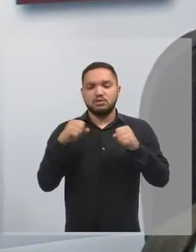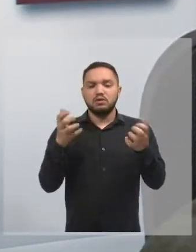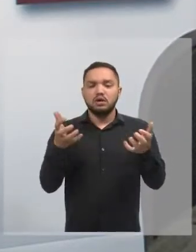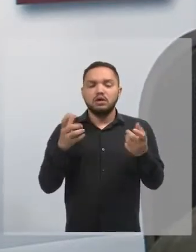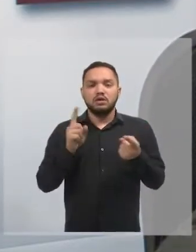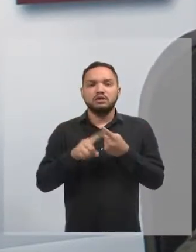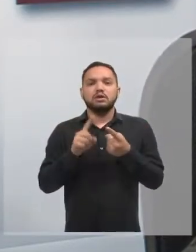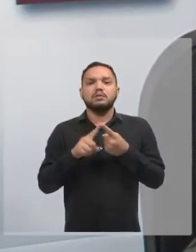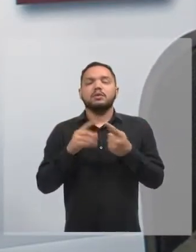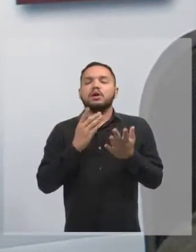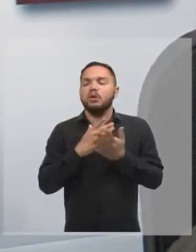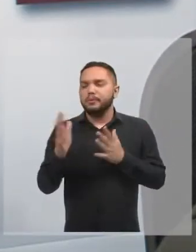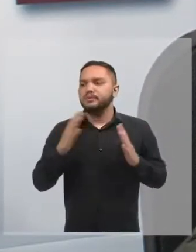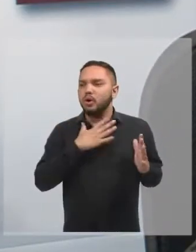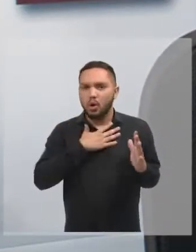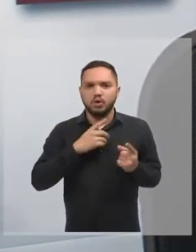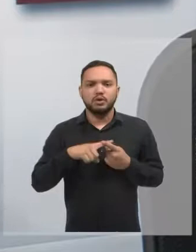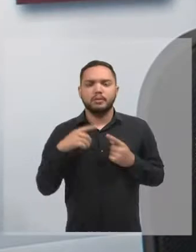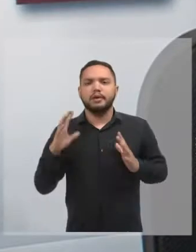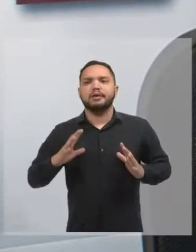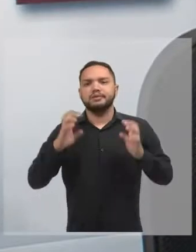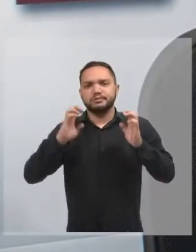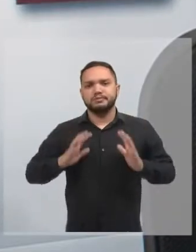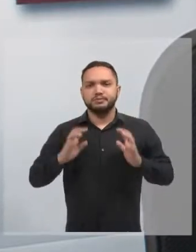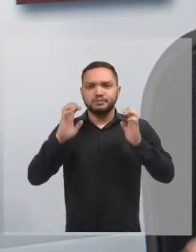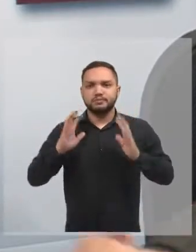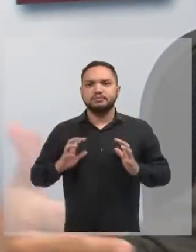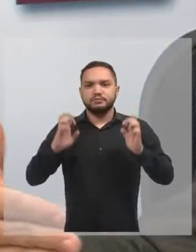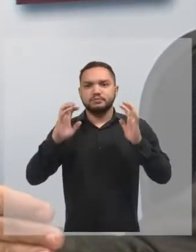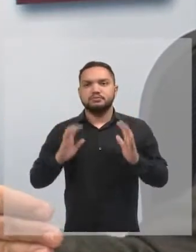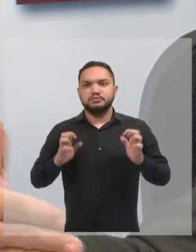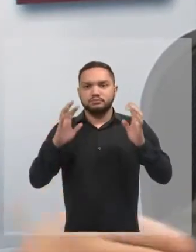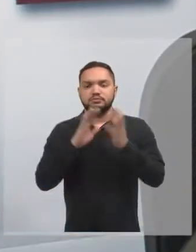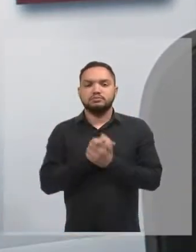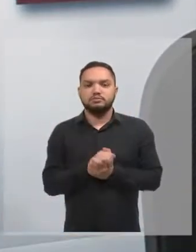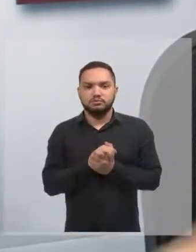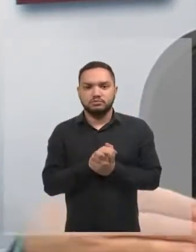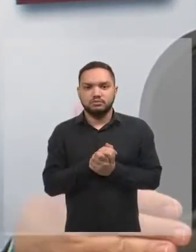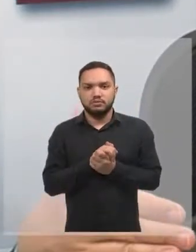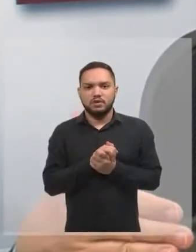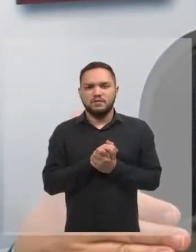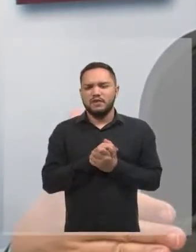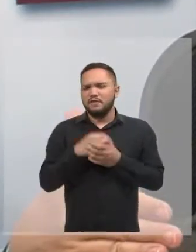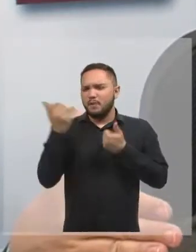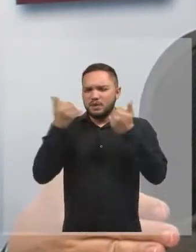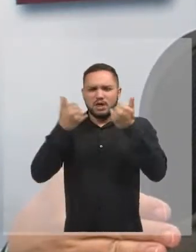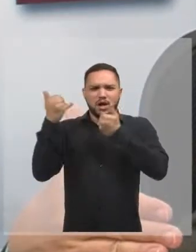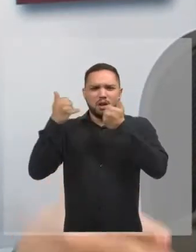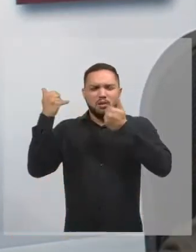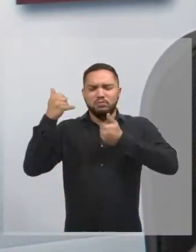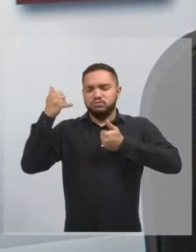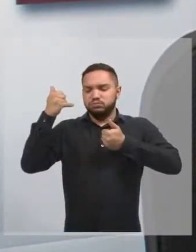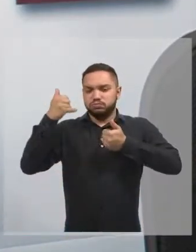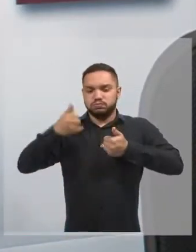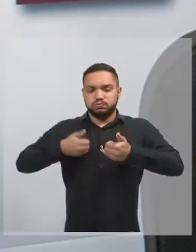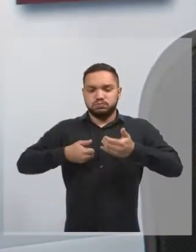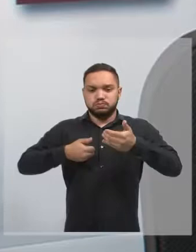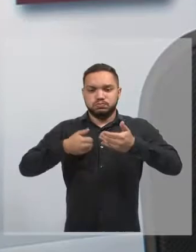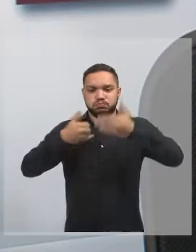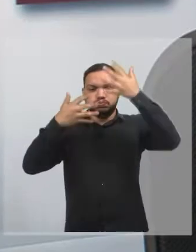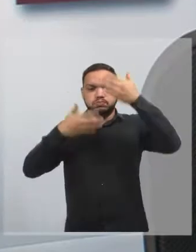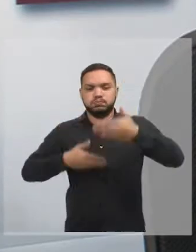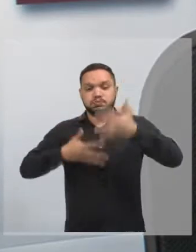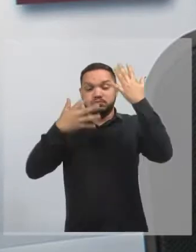também a sua guerra ou batalha cultural. Aí fica esse choque de informações. O que é que